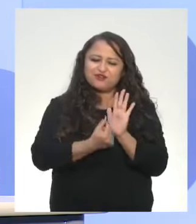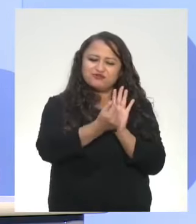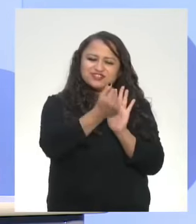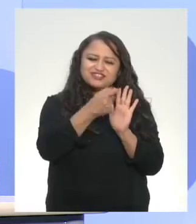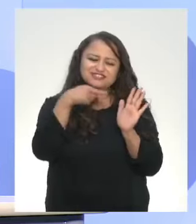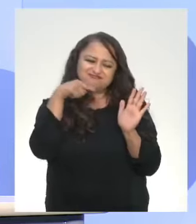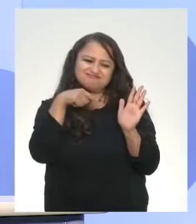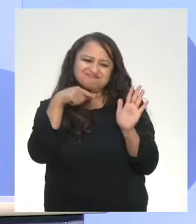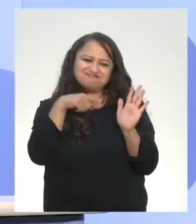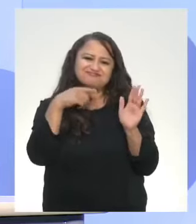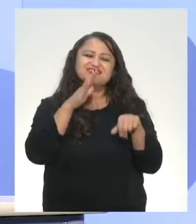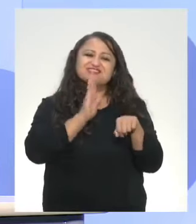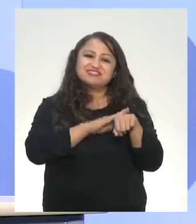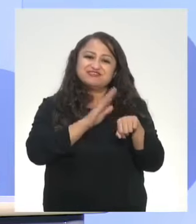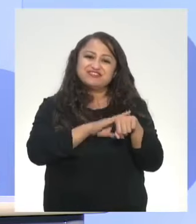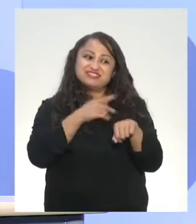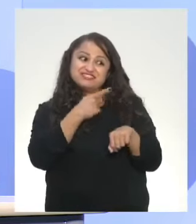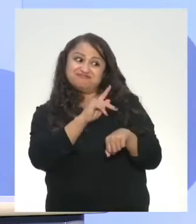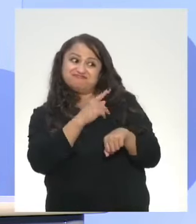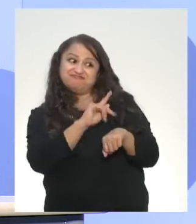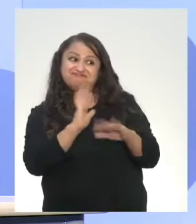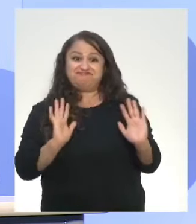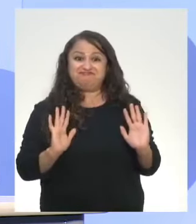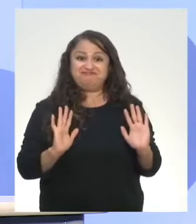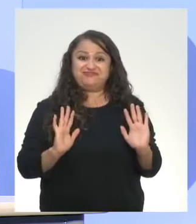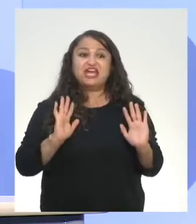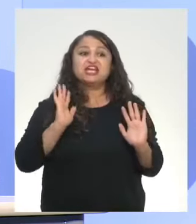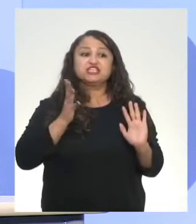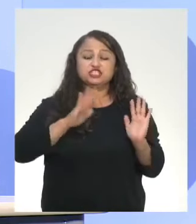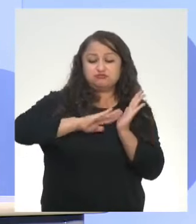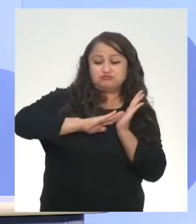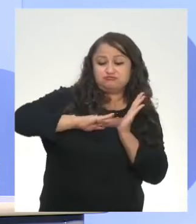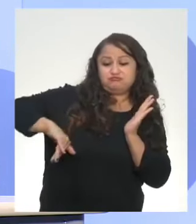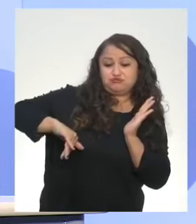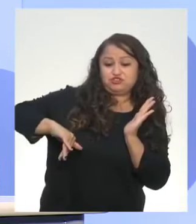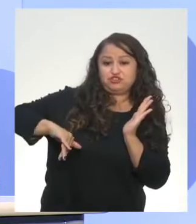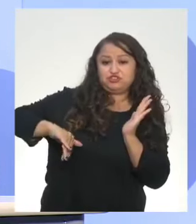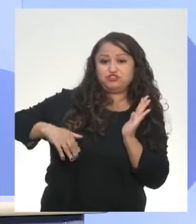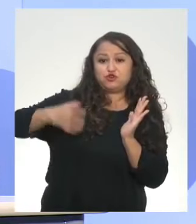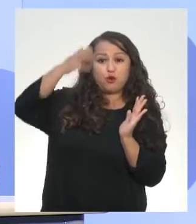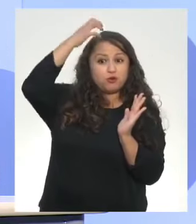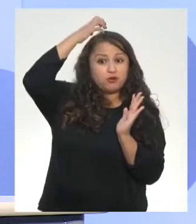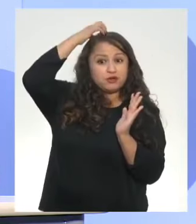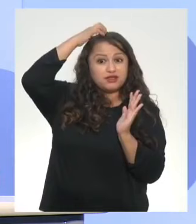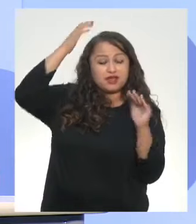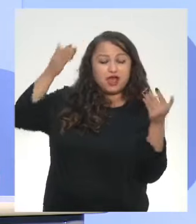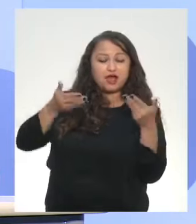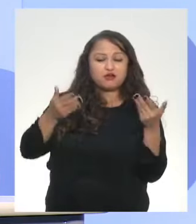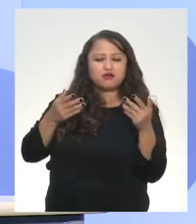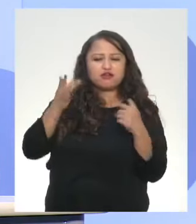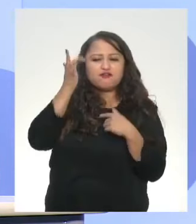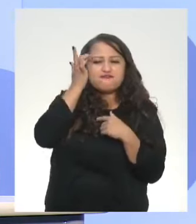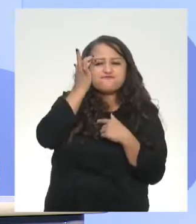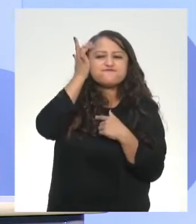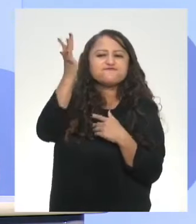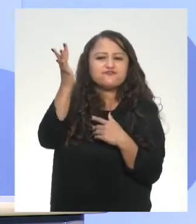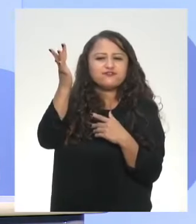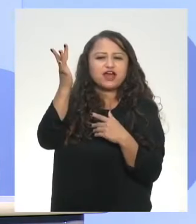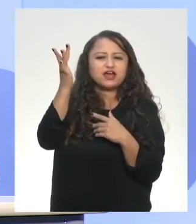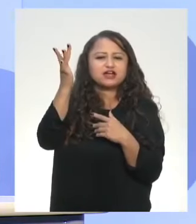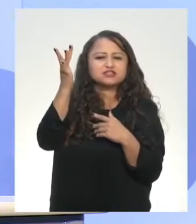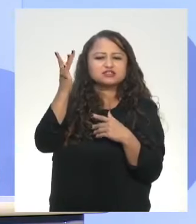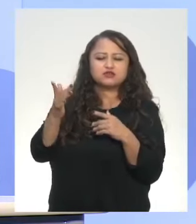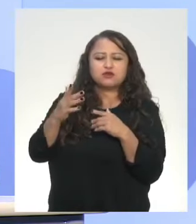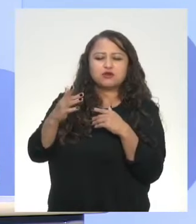dela, né? A gente já tirou a nobreza da jogada, vocês vão ter todas as facilidades para exercerem as